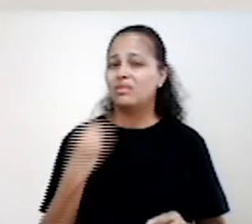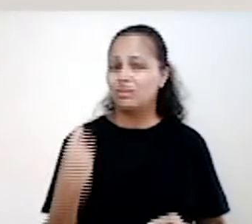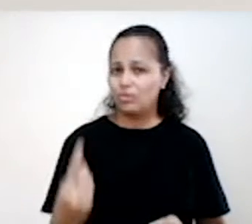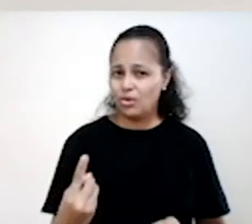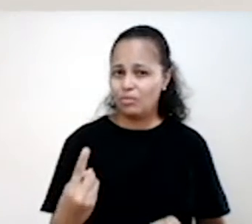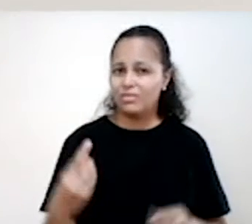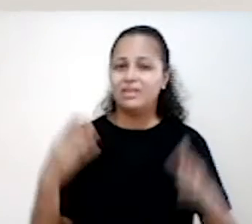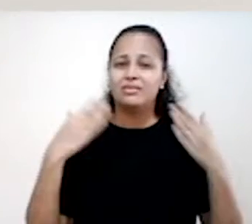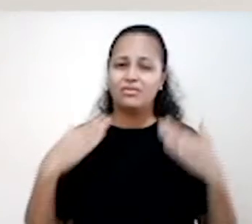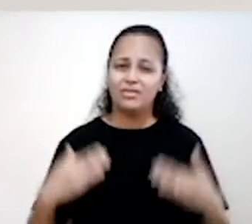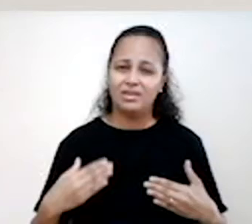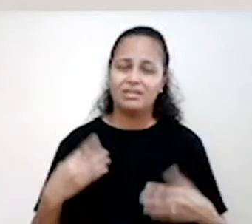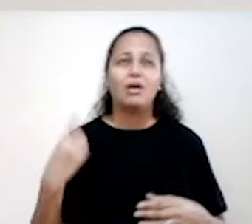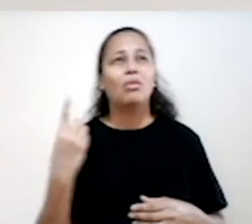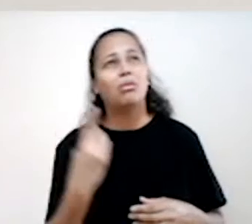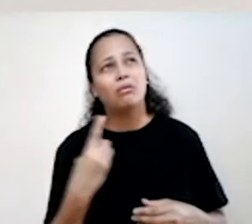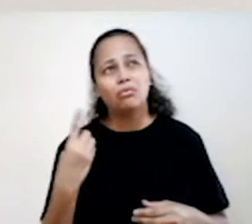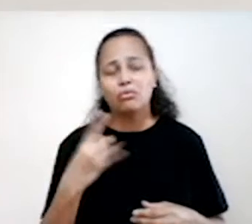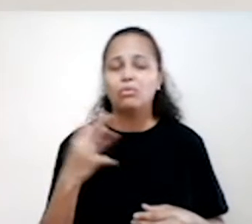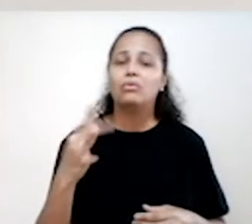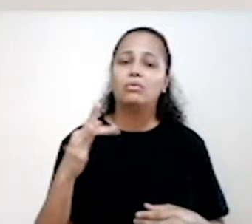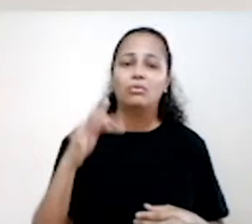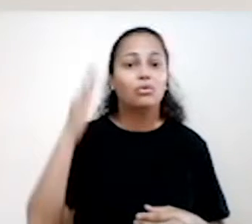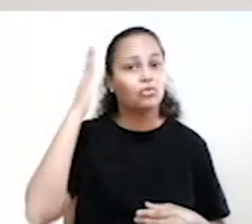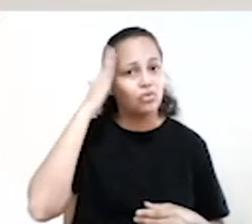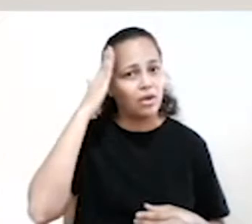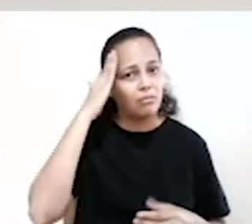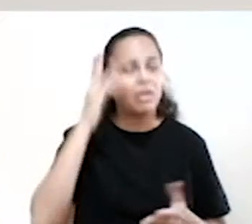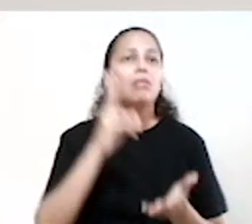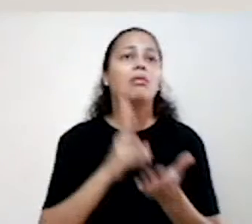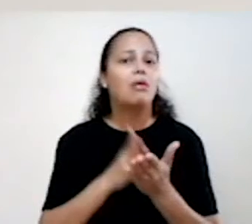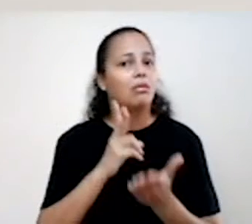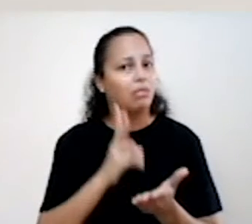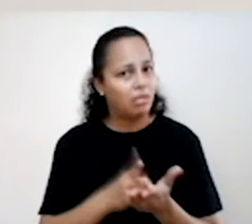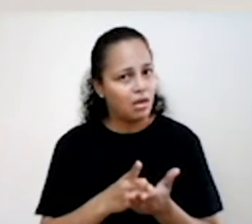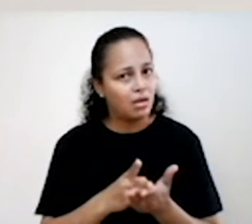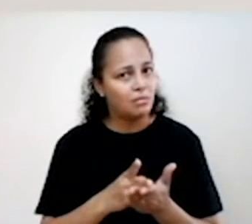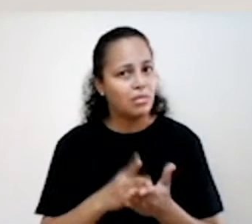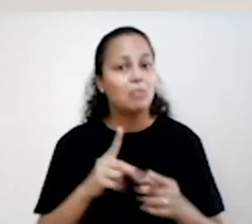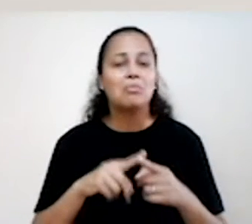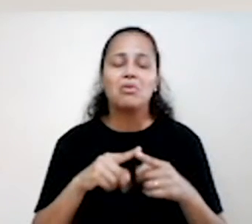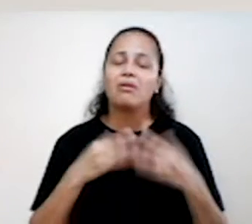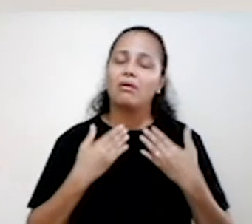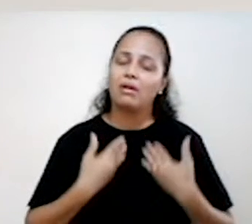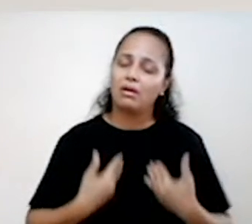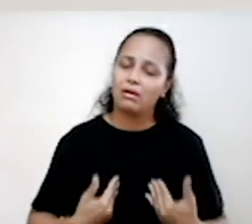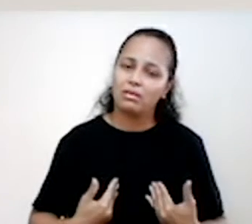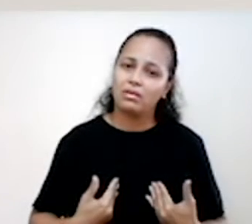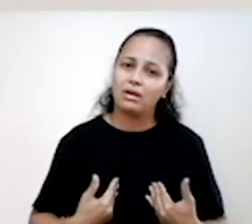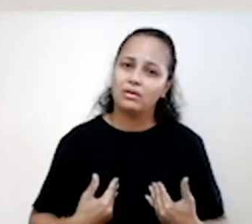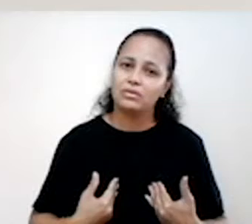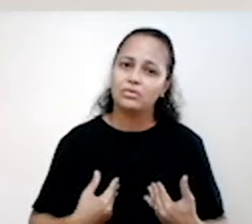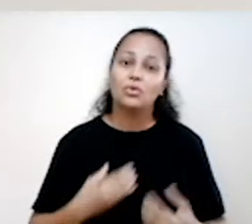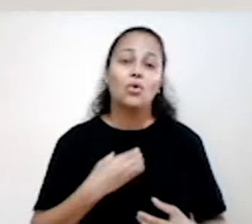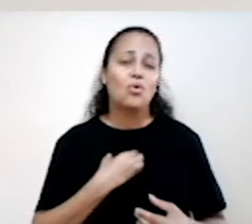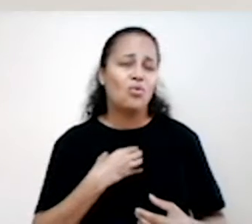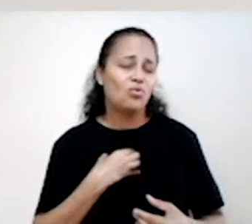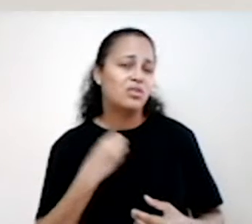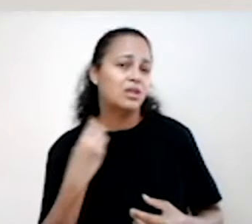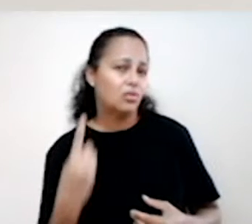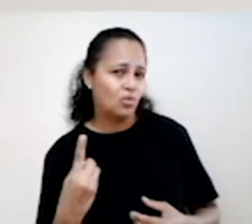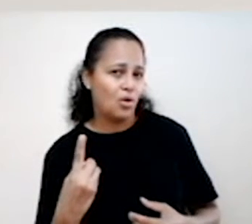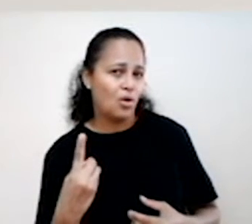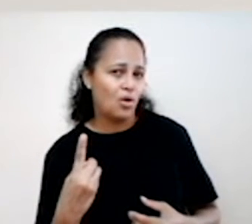sintomas físicos. Tontura e dor de cabeça são quadros muito frequentes por conta do cansaço. Esse sintoma pode